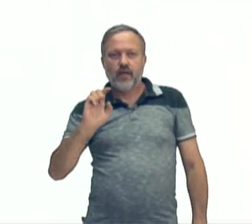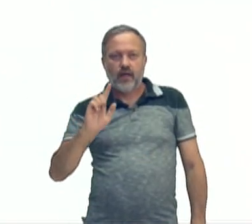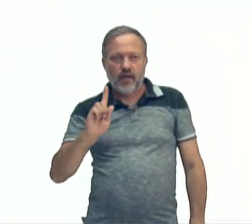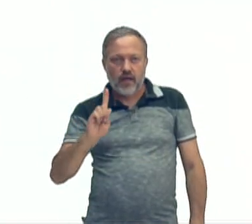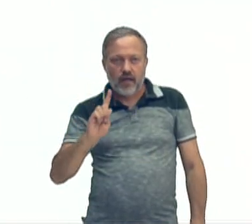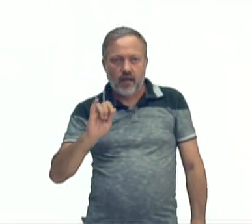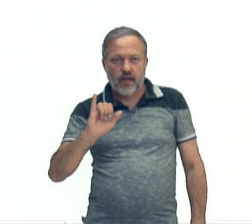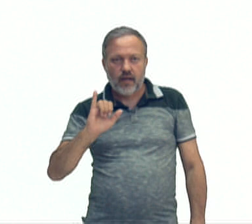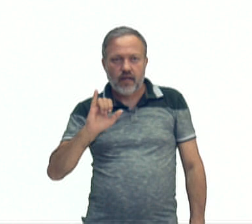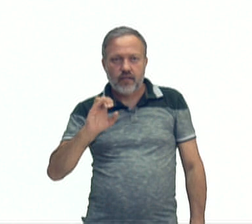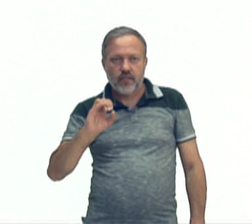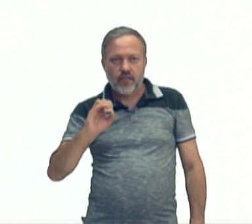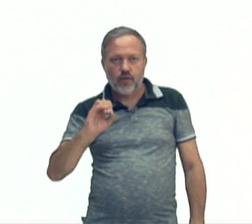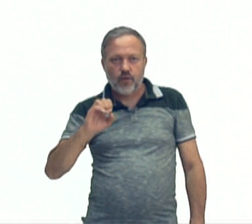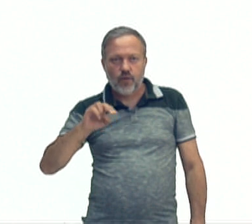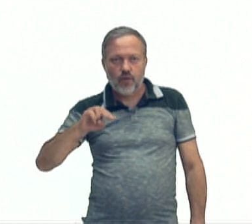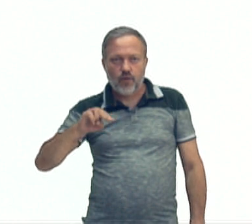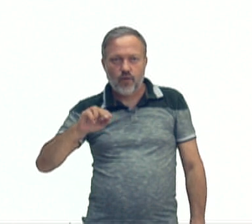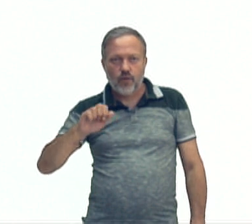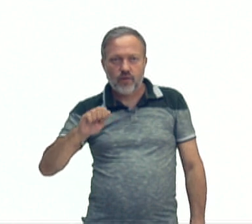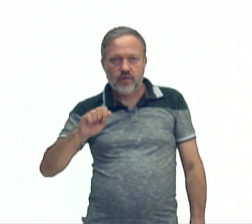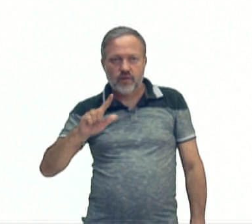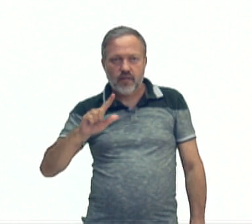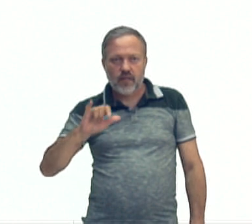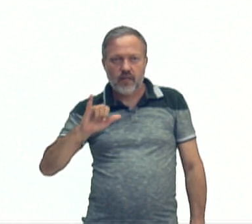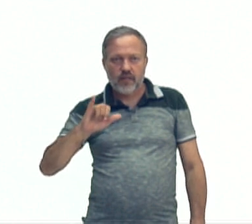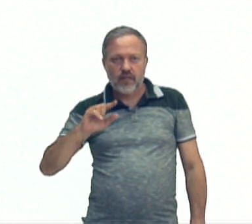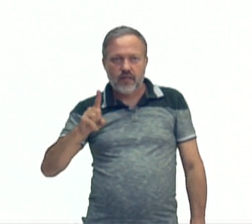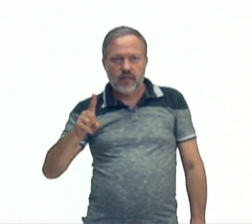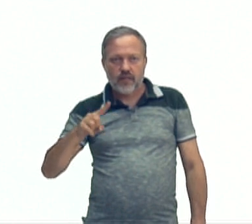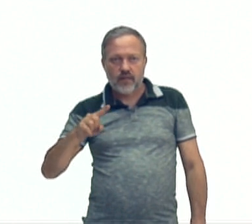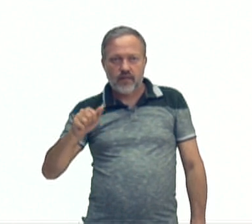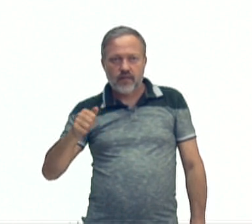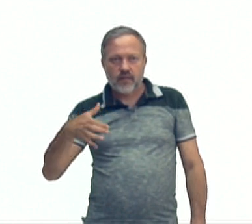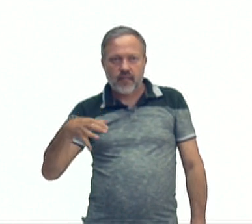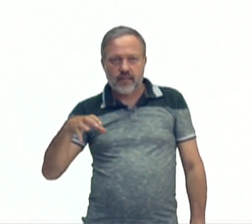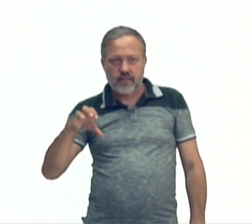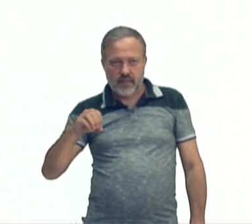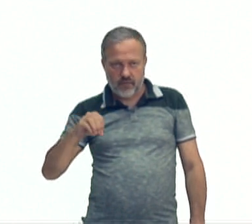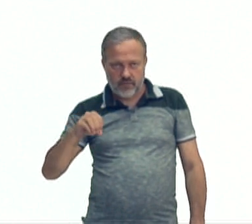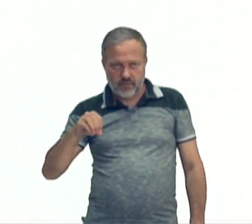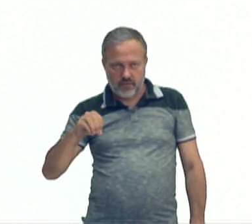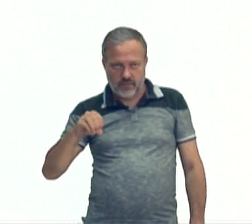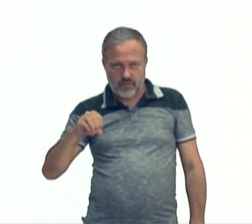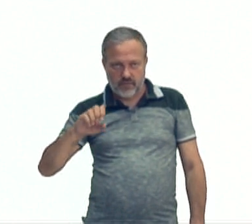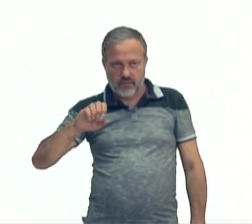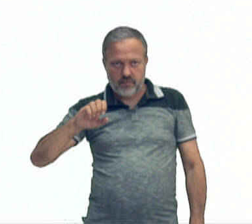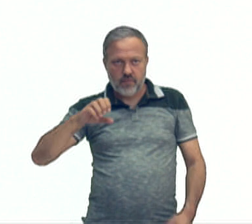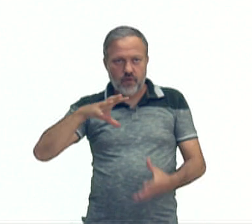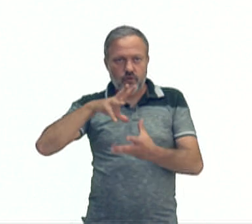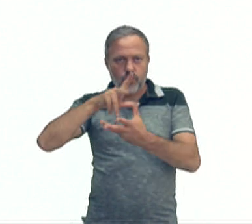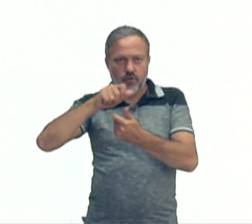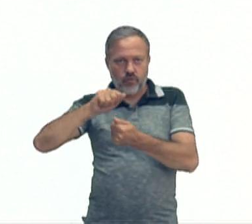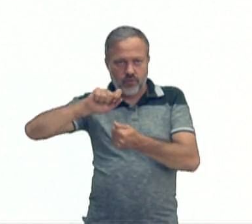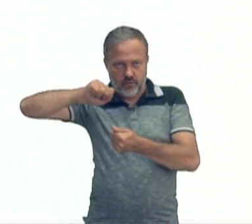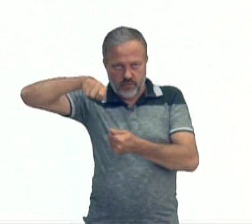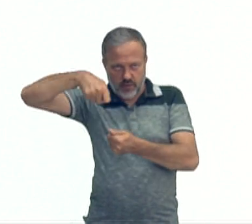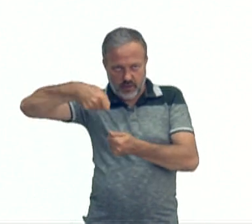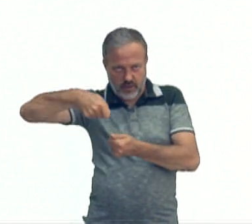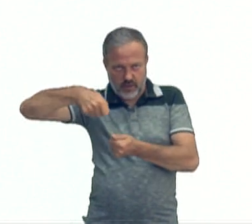mundo da maneira como você bem entender. Existe um certo, um errado aqui? Não. Você simplesmente divide o